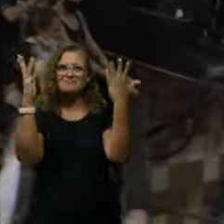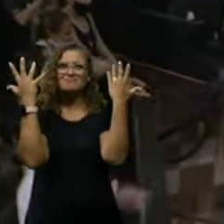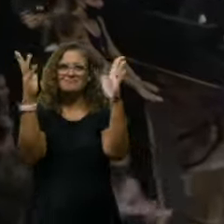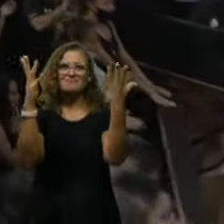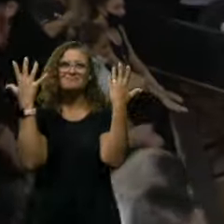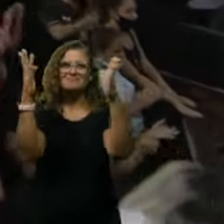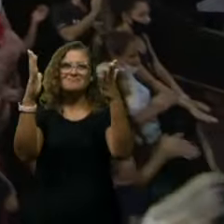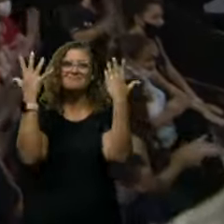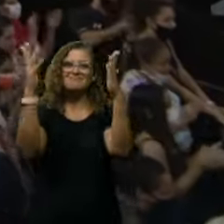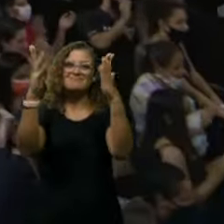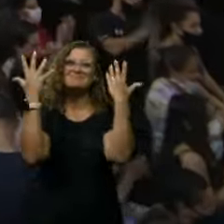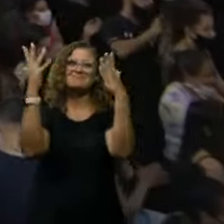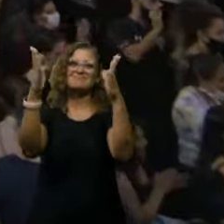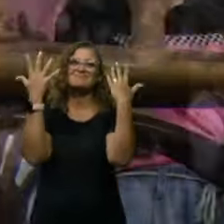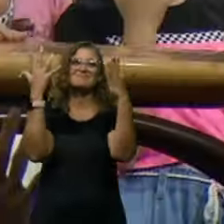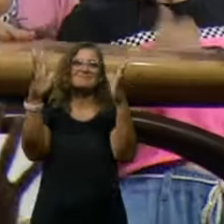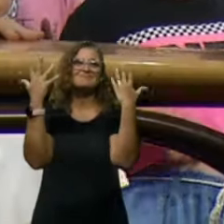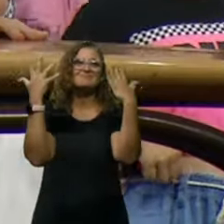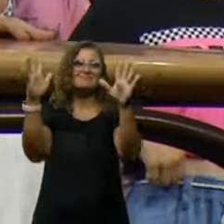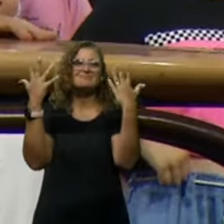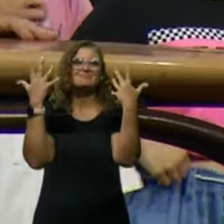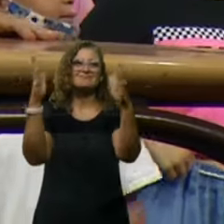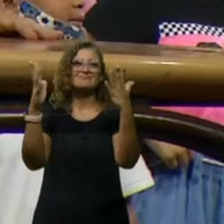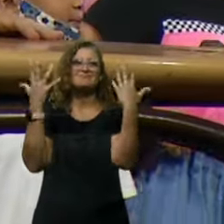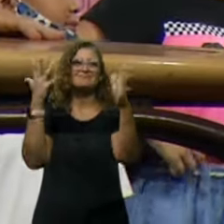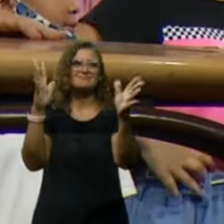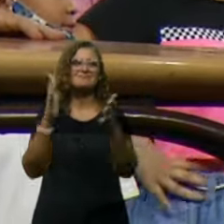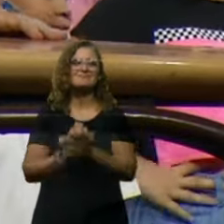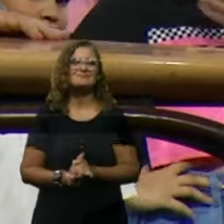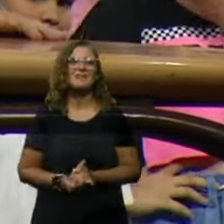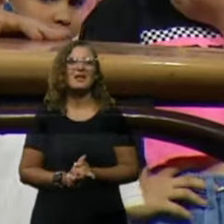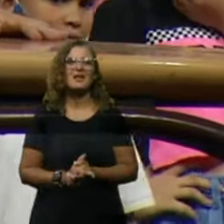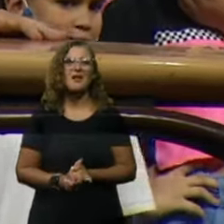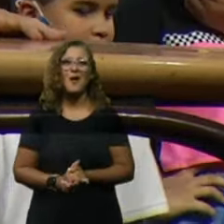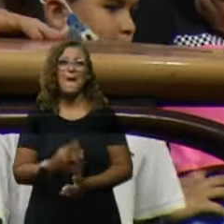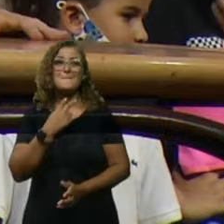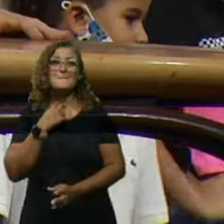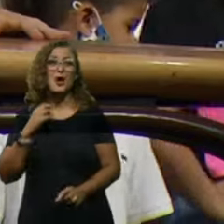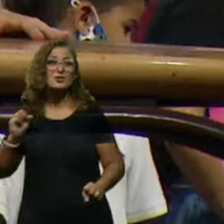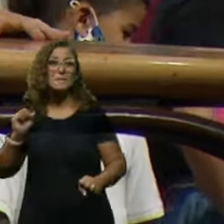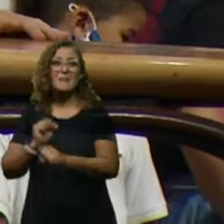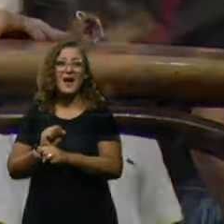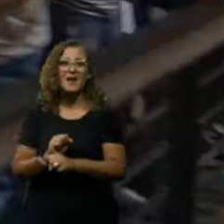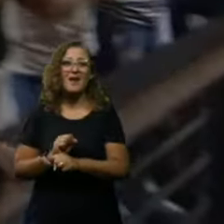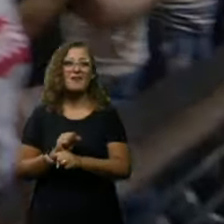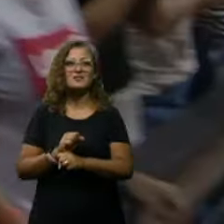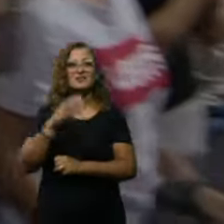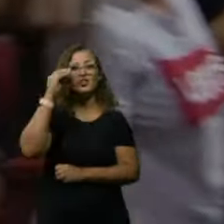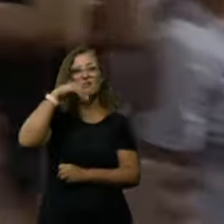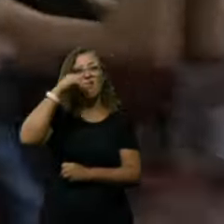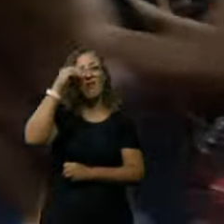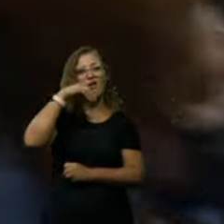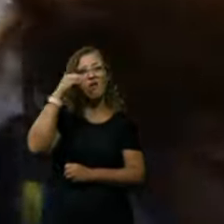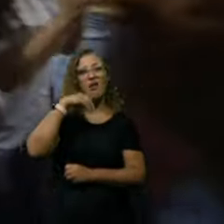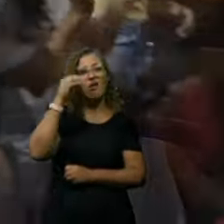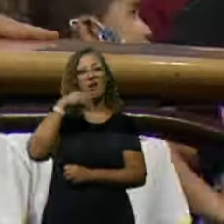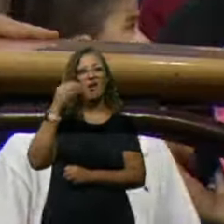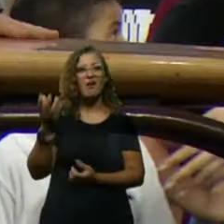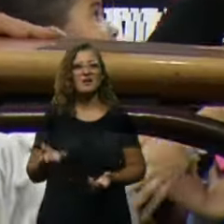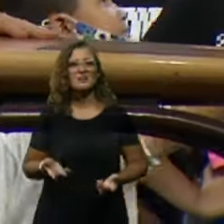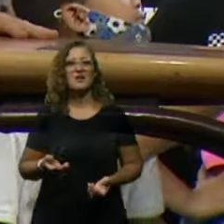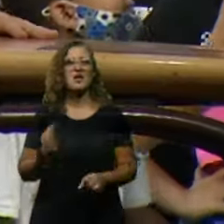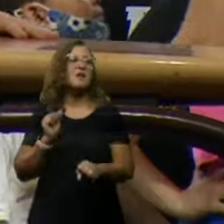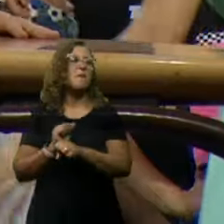a tampa labasurianda mais não dá para parar não dá para desanimar não dá para perder o entusiasmo